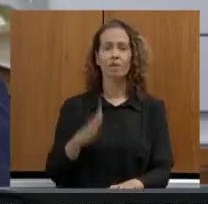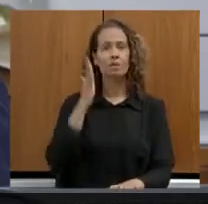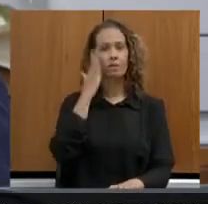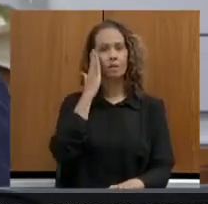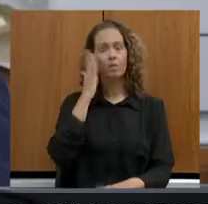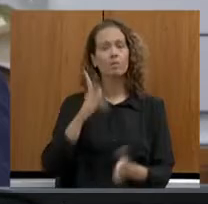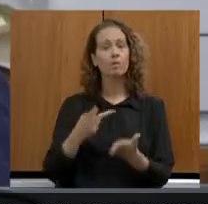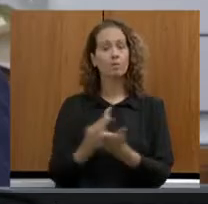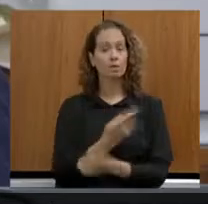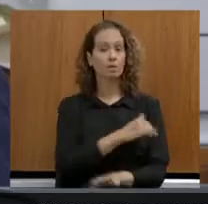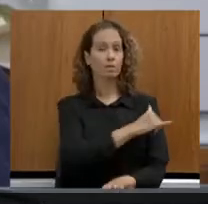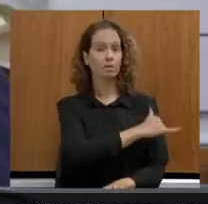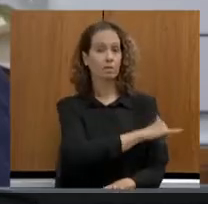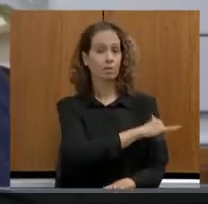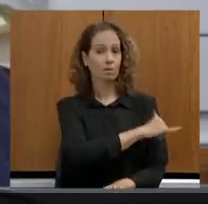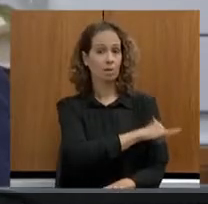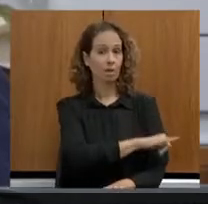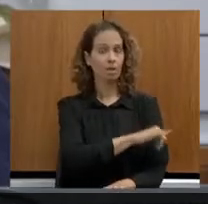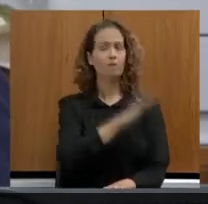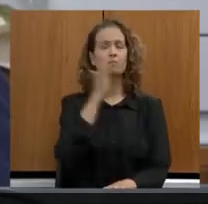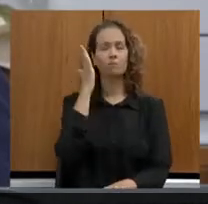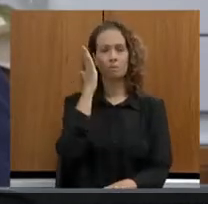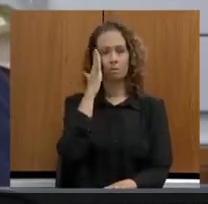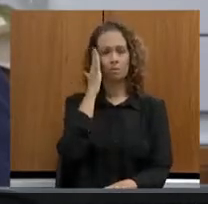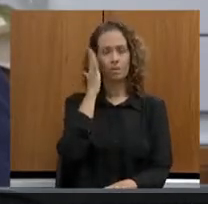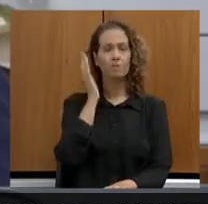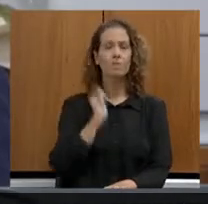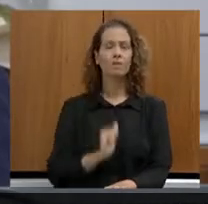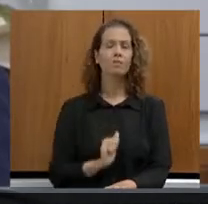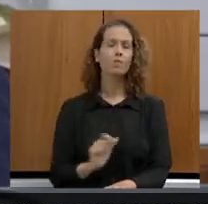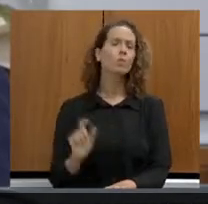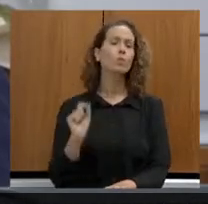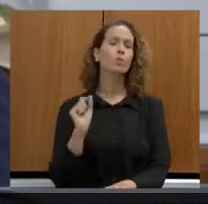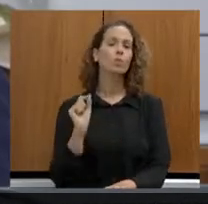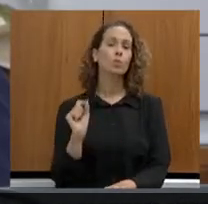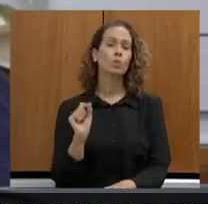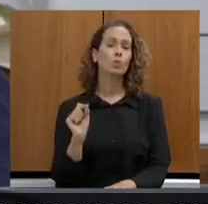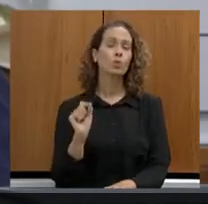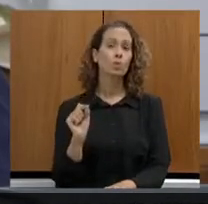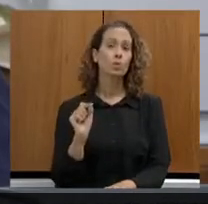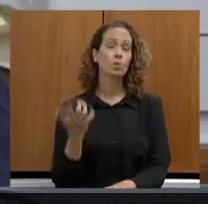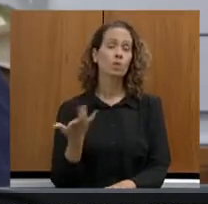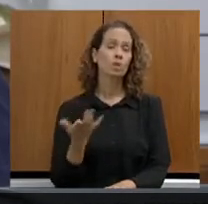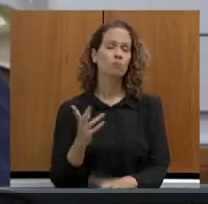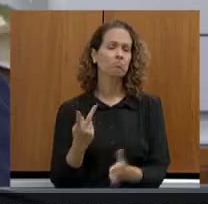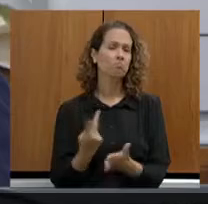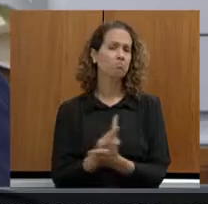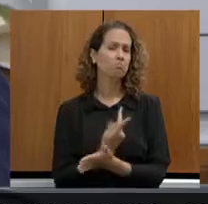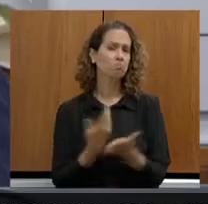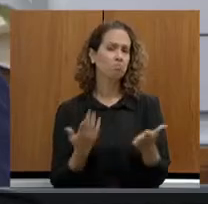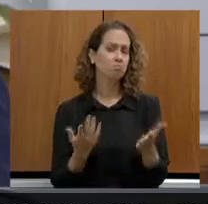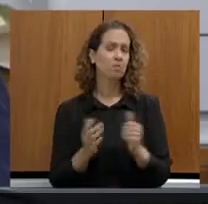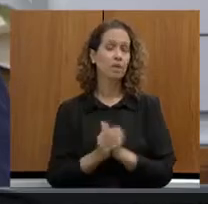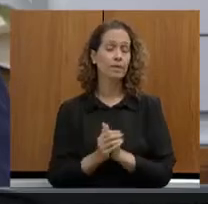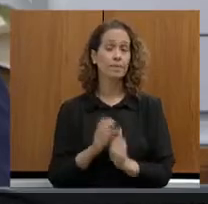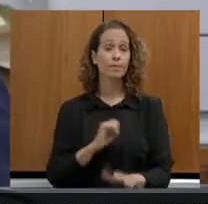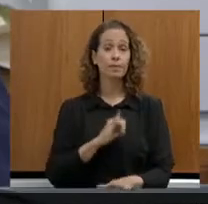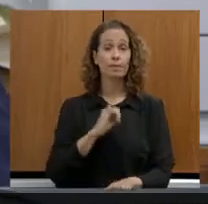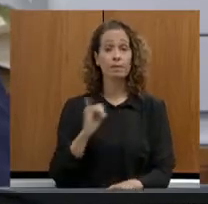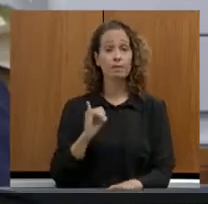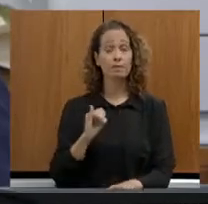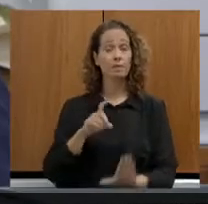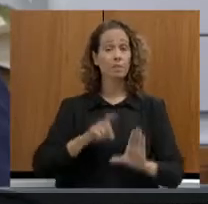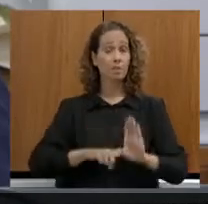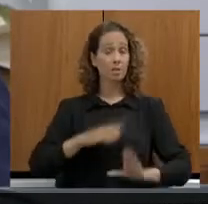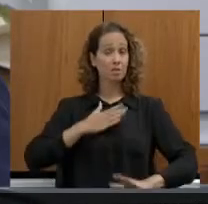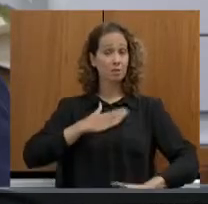Janeiro e nós sabemos é o kick no que que ele implica e se depender de mim